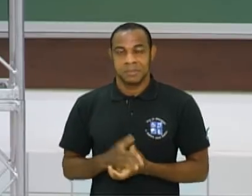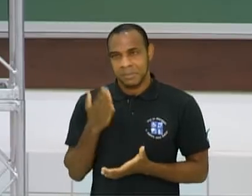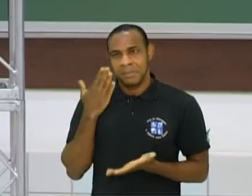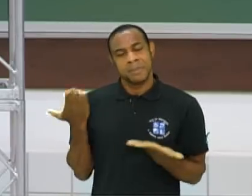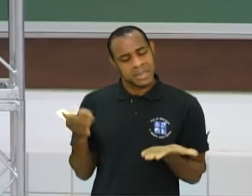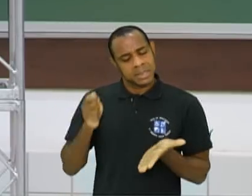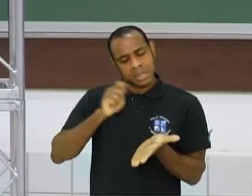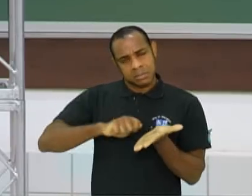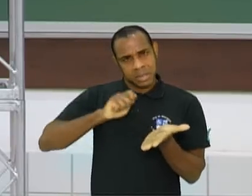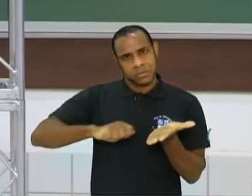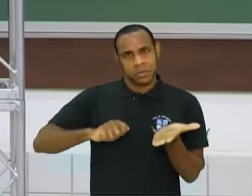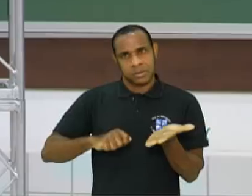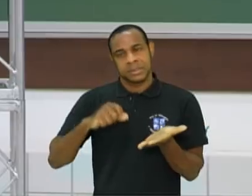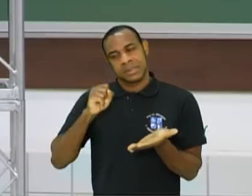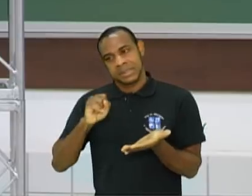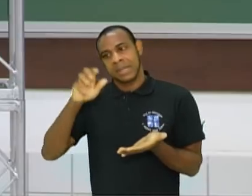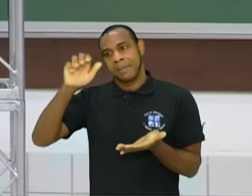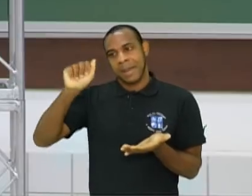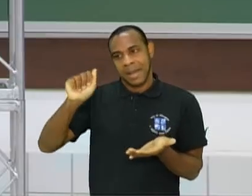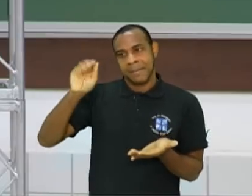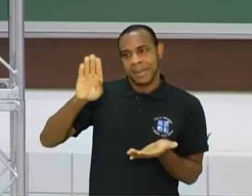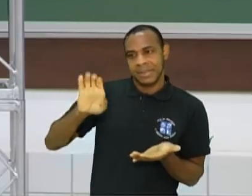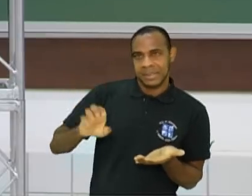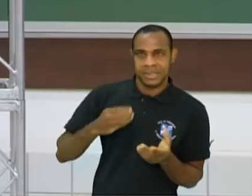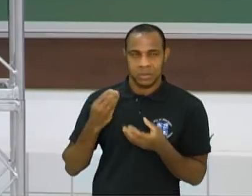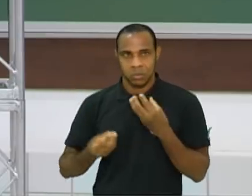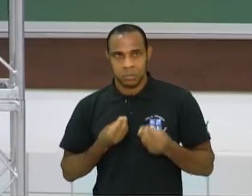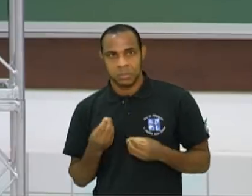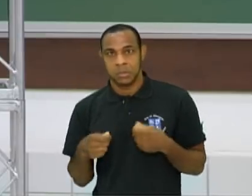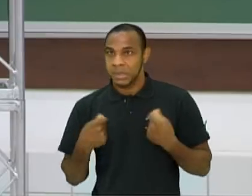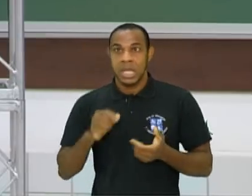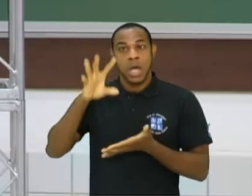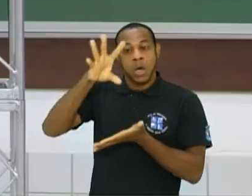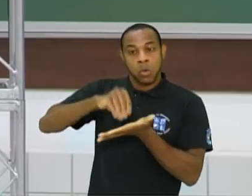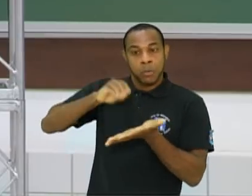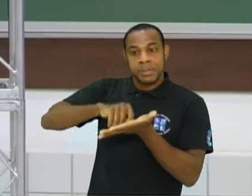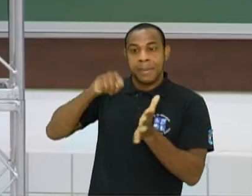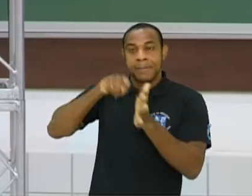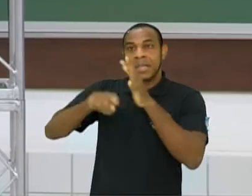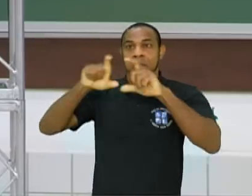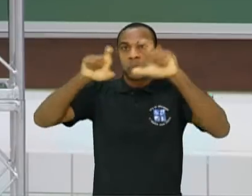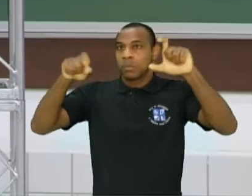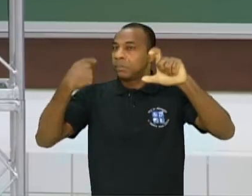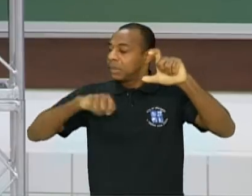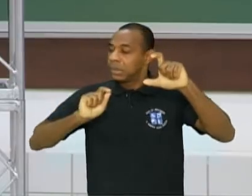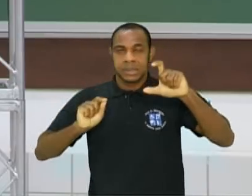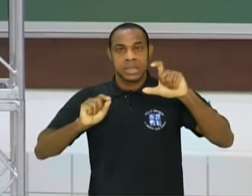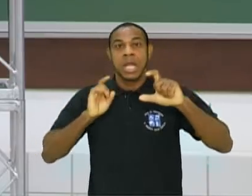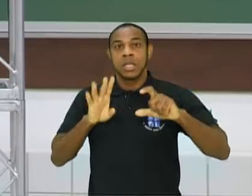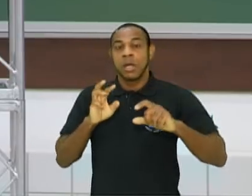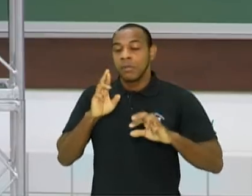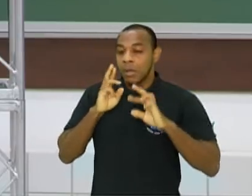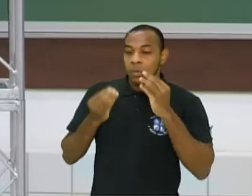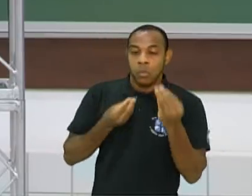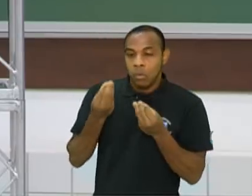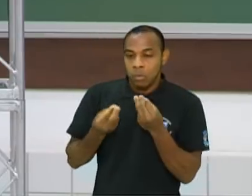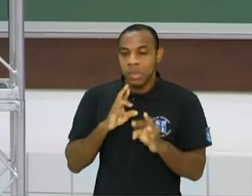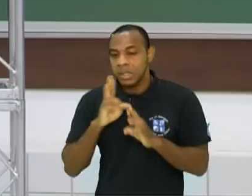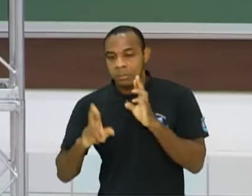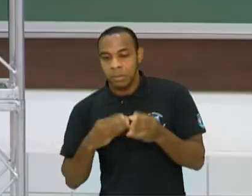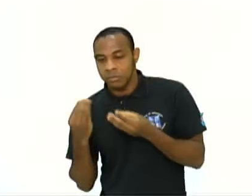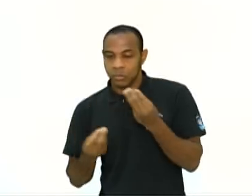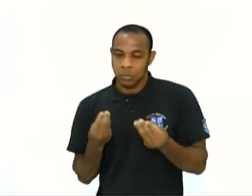seu caderno se é a letra A, B, C ou D. Você não precisa copiar a pergunta inteira, tá? Mas aí só para você conferir se está certo ou não a